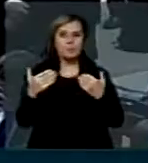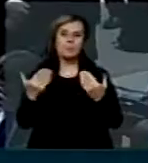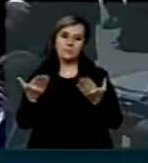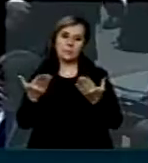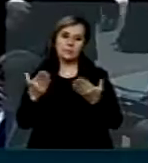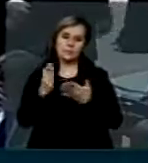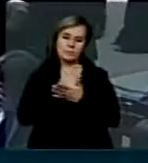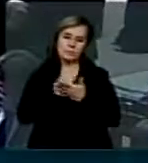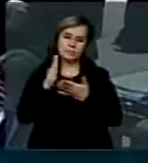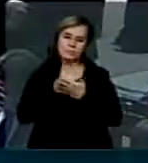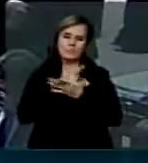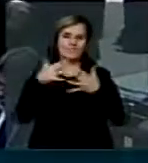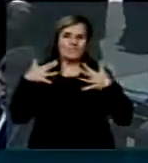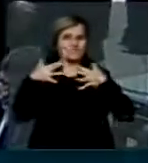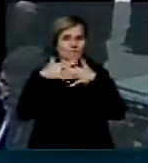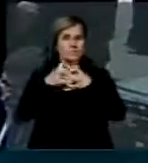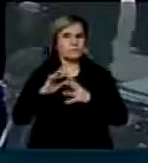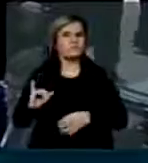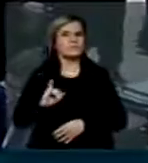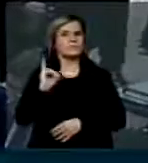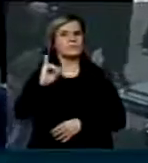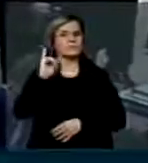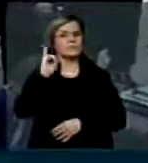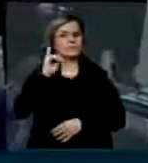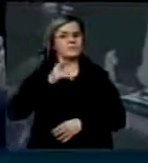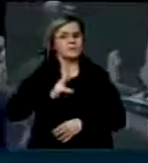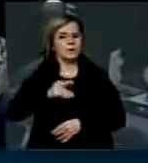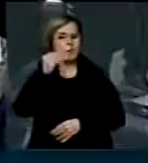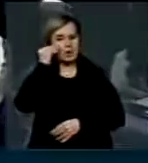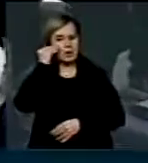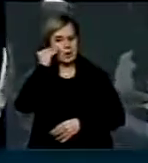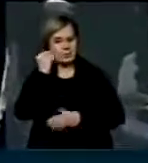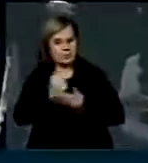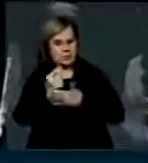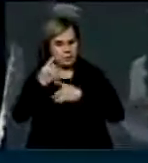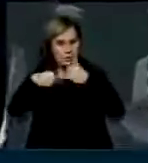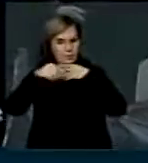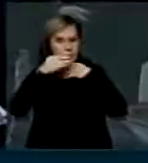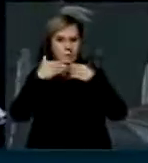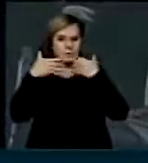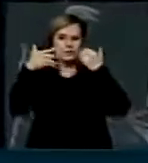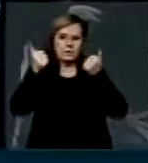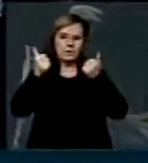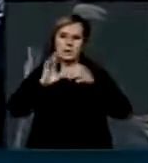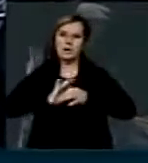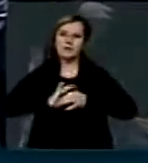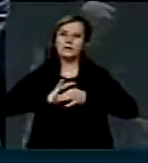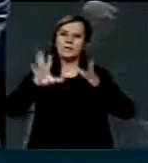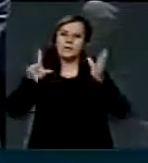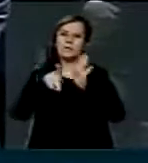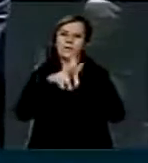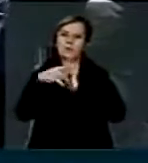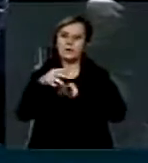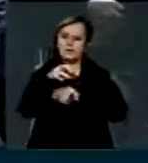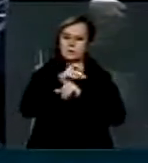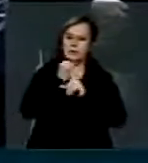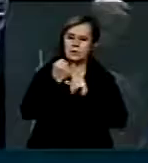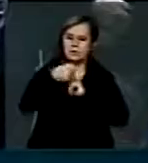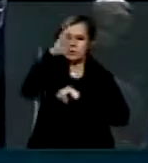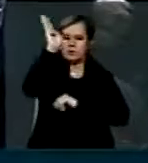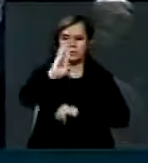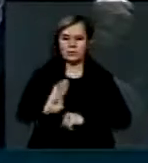moram algumas polêmicas importantes, sempre no sentido de avançar na democratização da sociedade